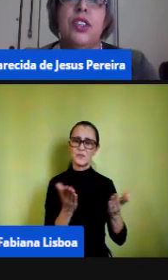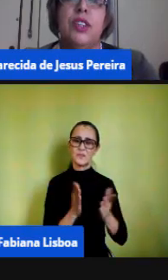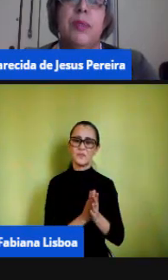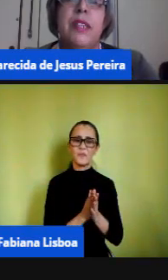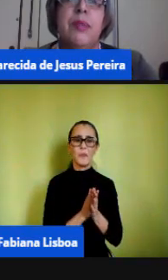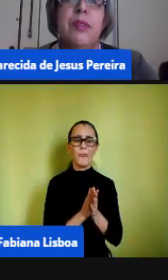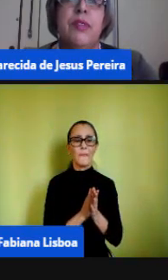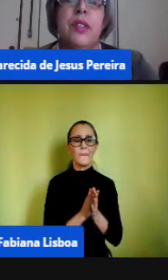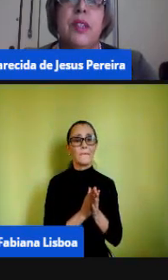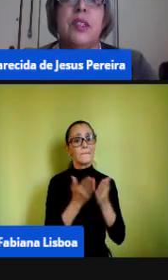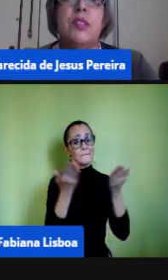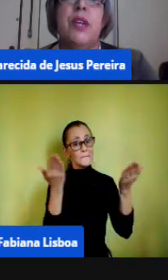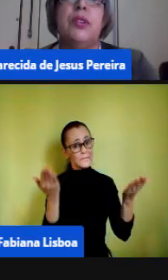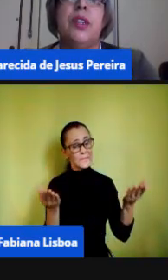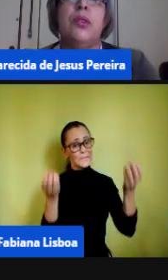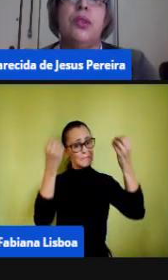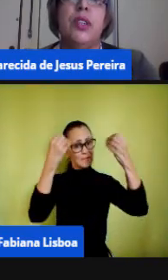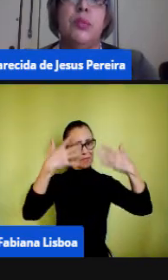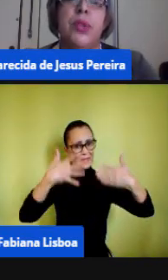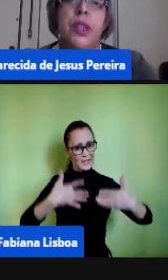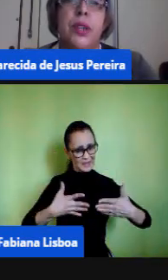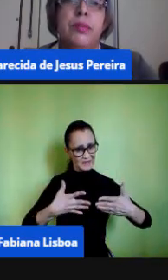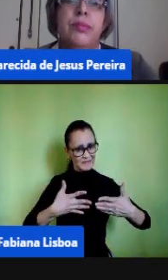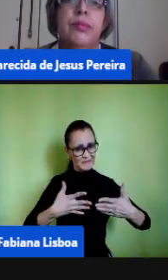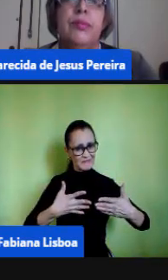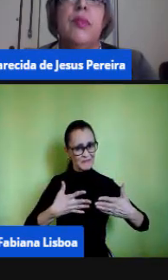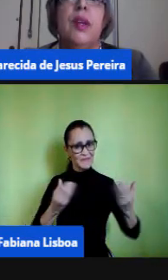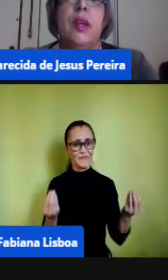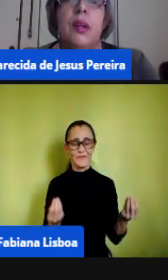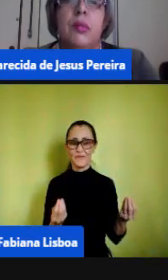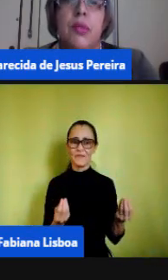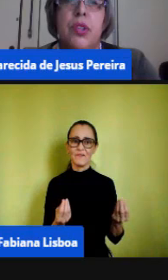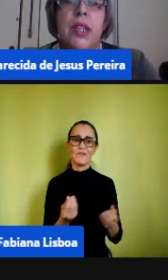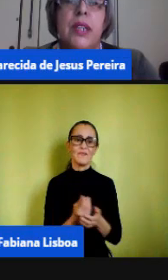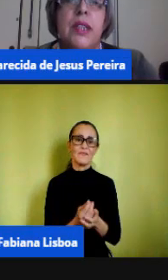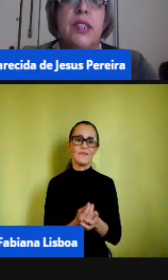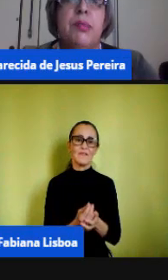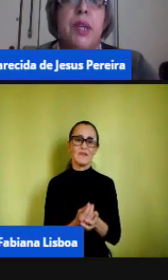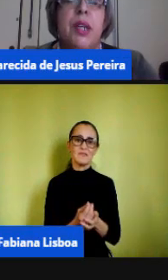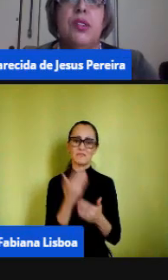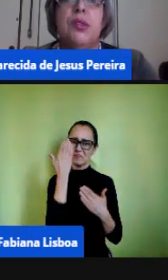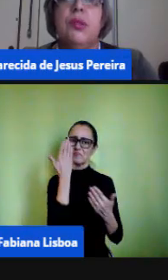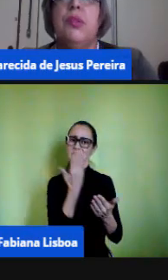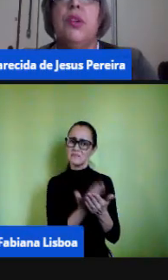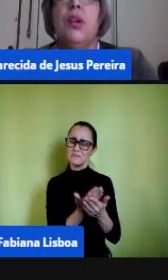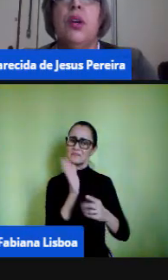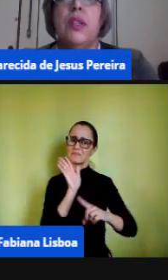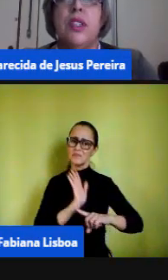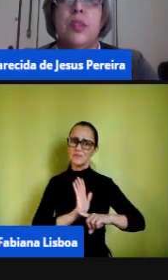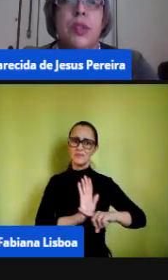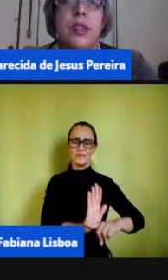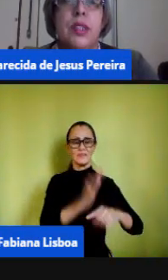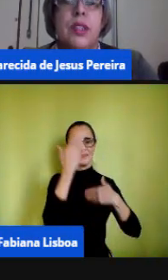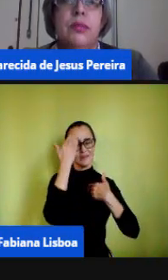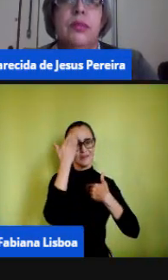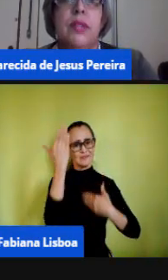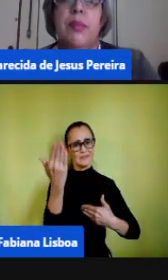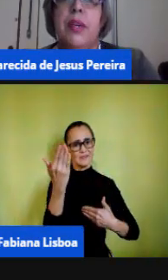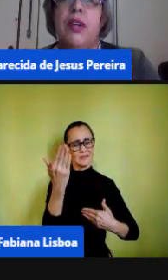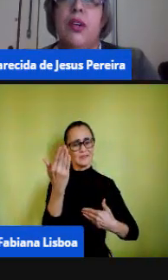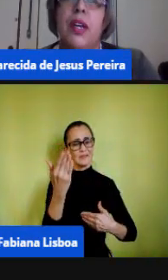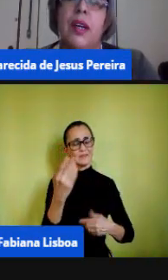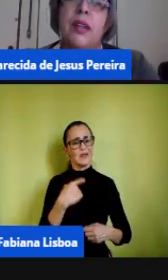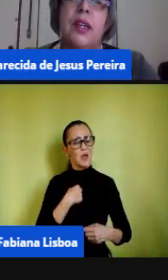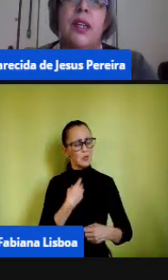isso que eu tinha que passar para vocês, espero ter contribuído. Meus agradecimentos, me coloco à disposição, tá?